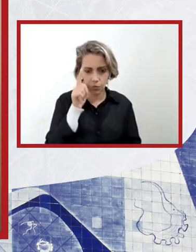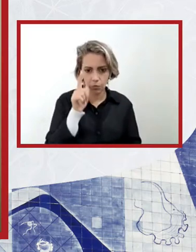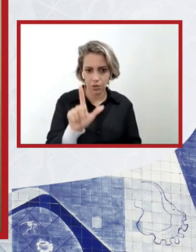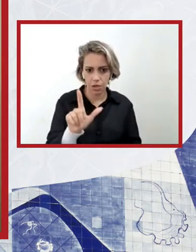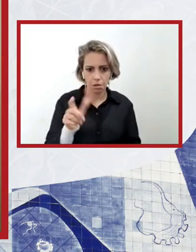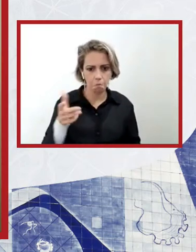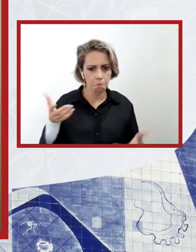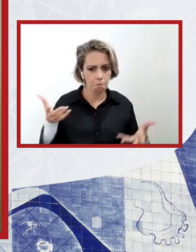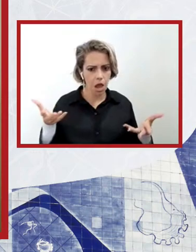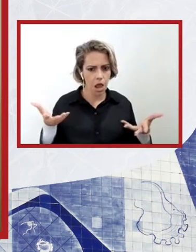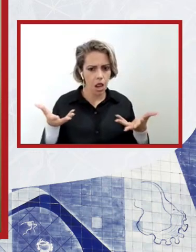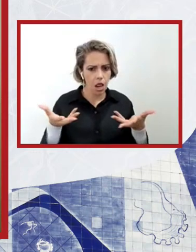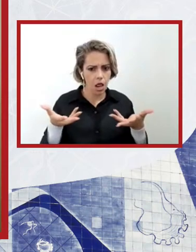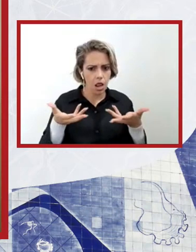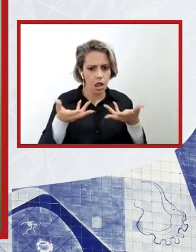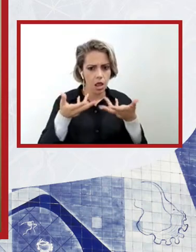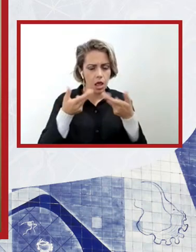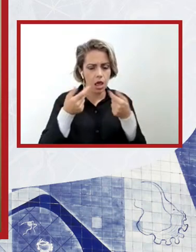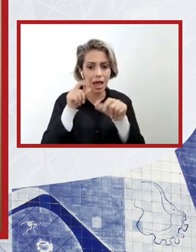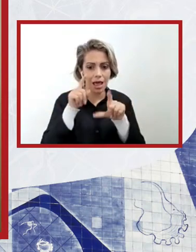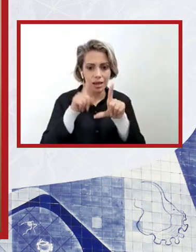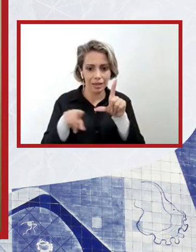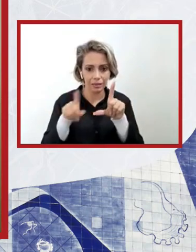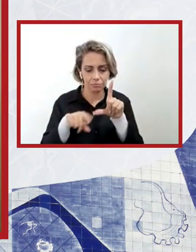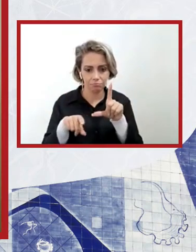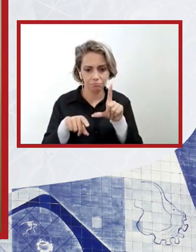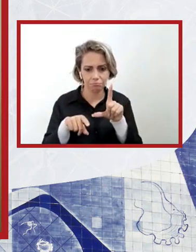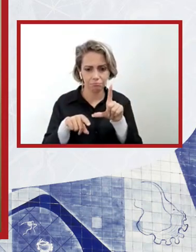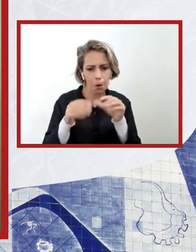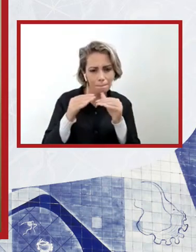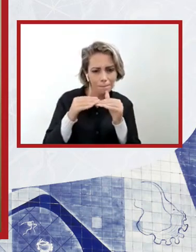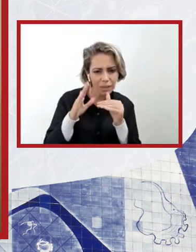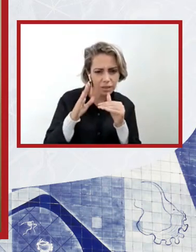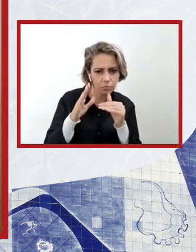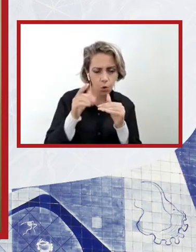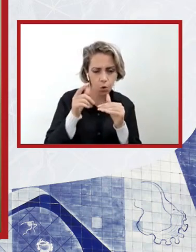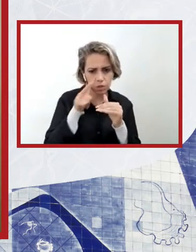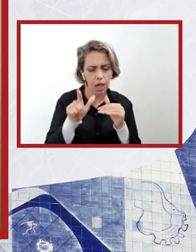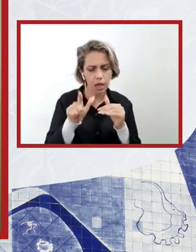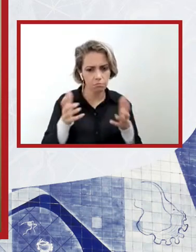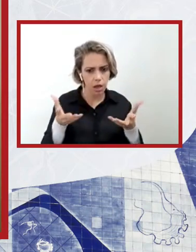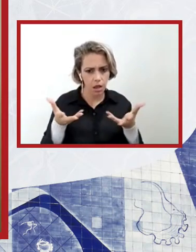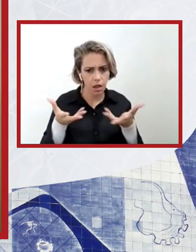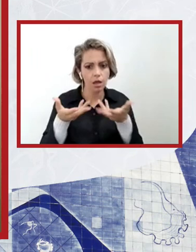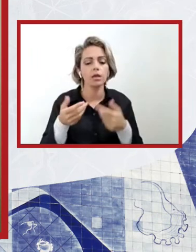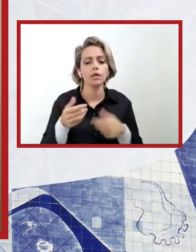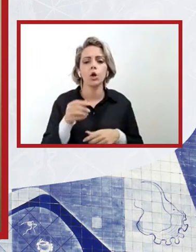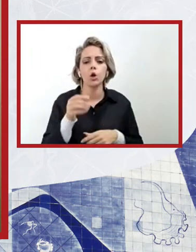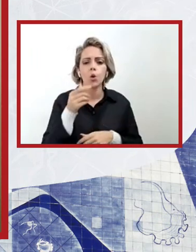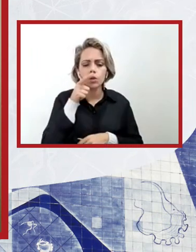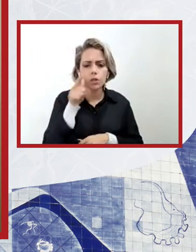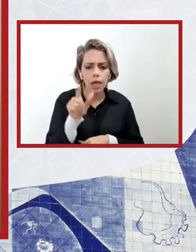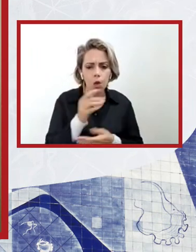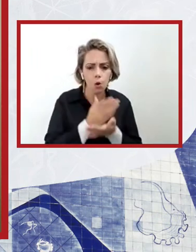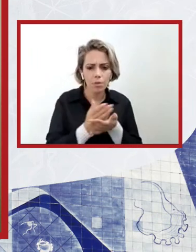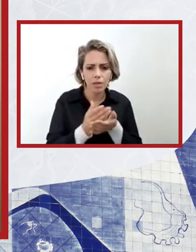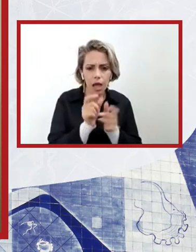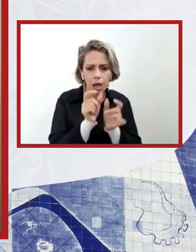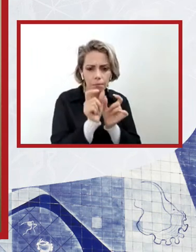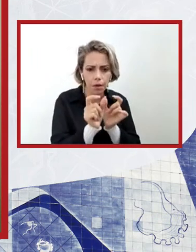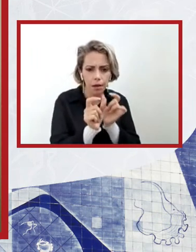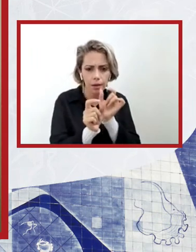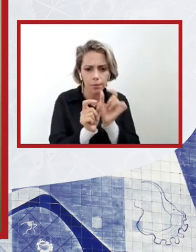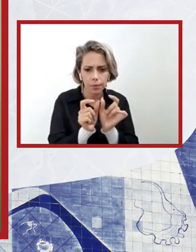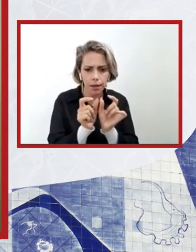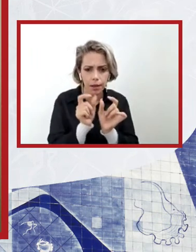minimamente as letras, né, e consegue montar algumas palavrinhas, tá, ela pode